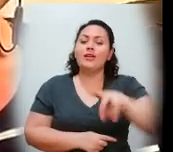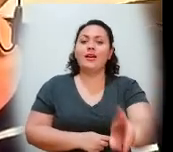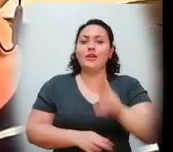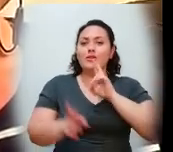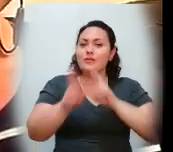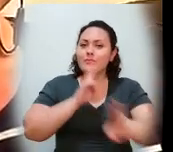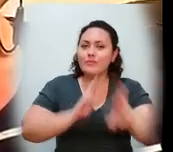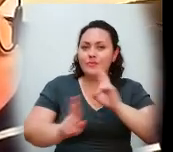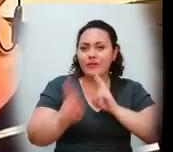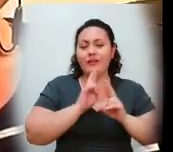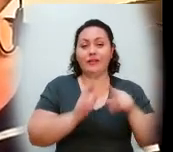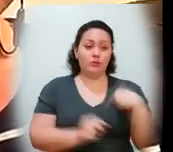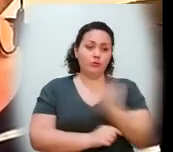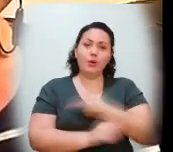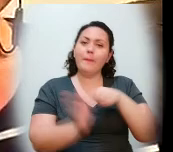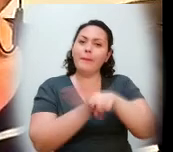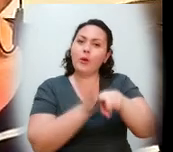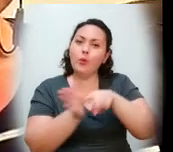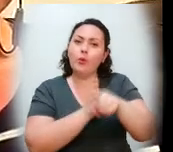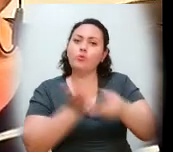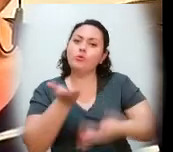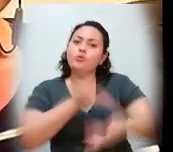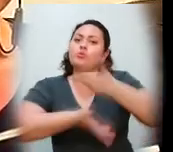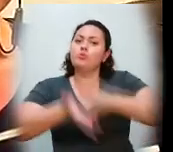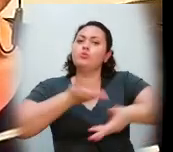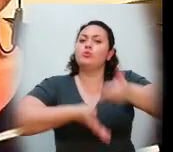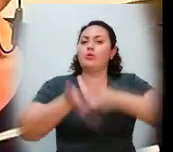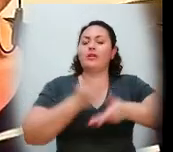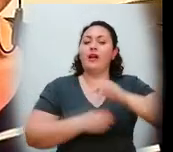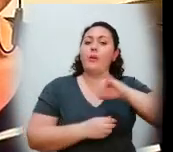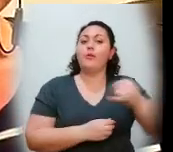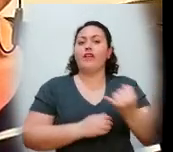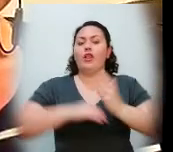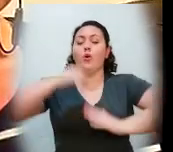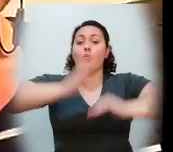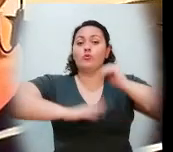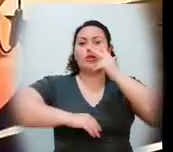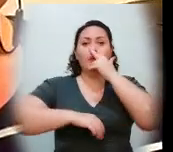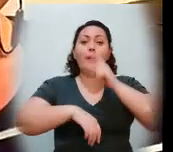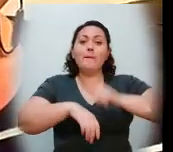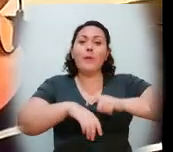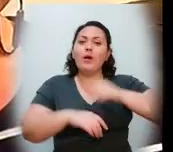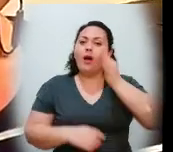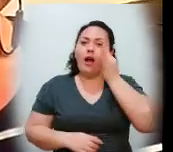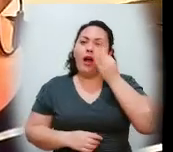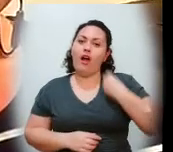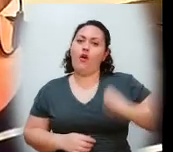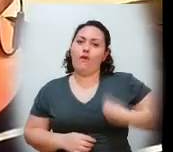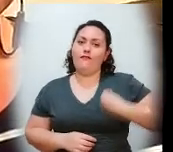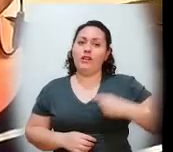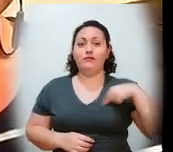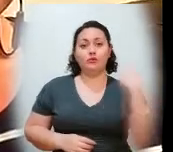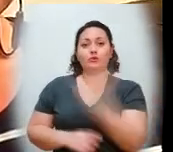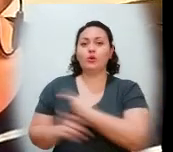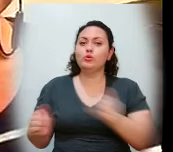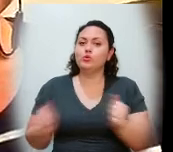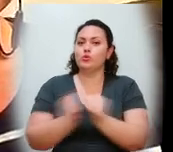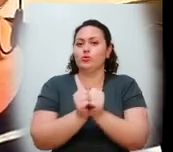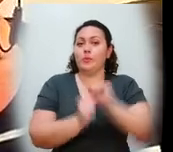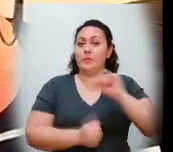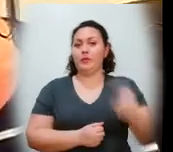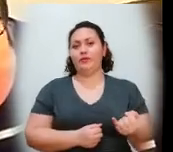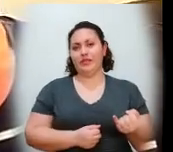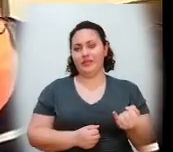as perguntas, enfim, que a gente pode ir construindo também esse momento do ao vivo juntos, né? Porque até